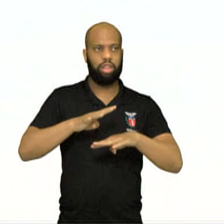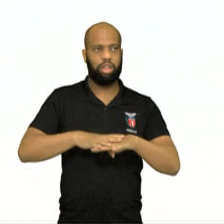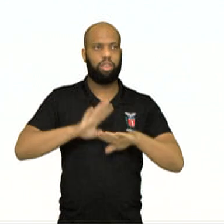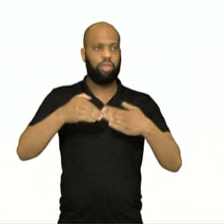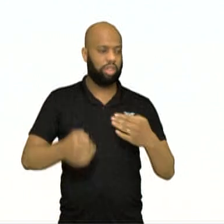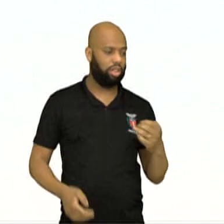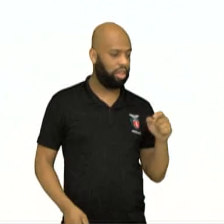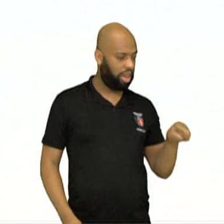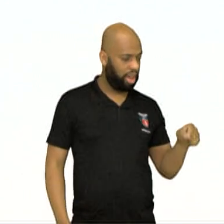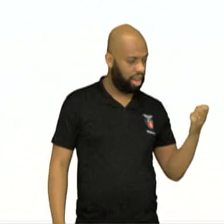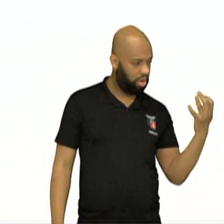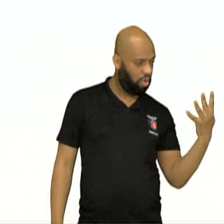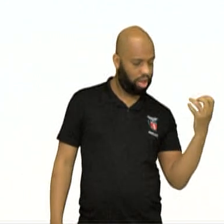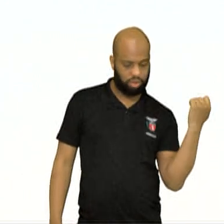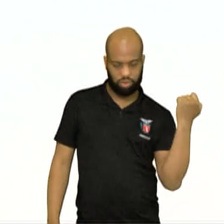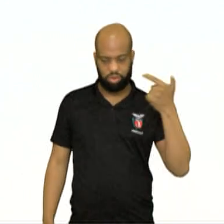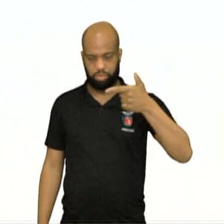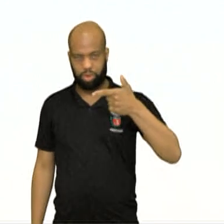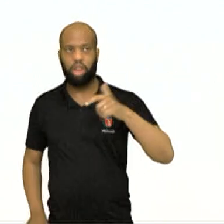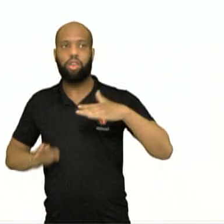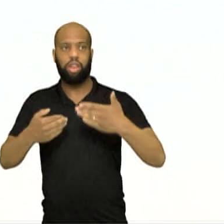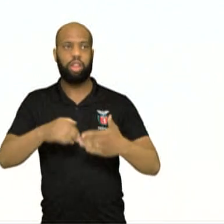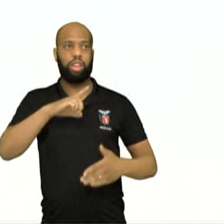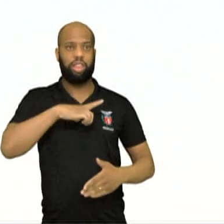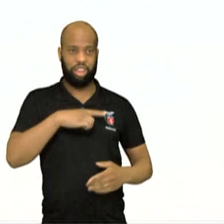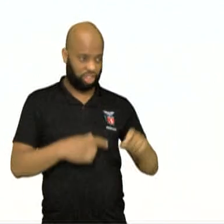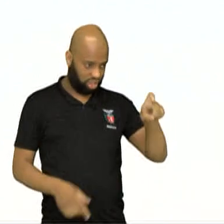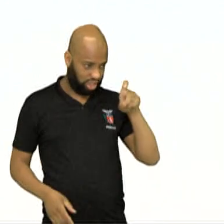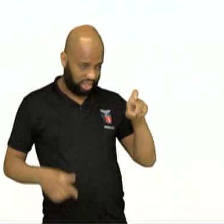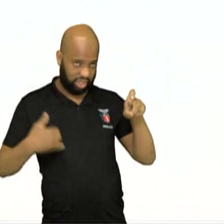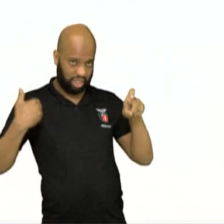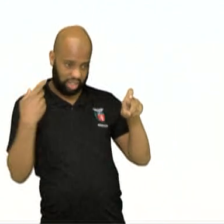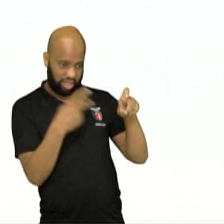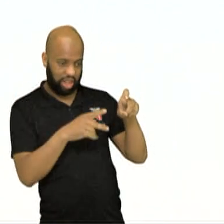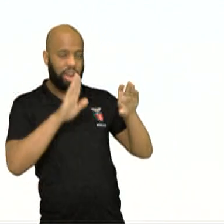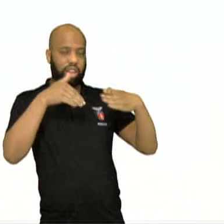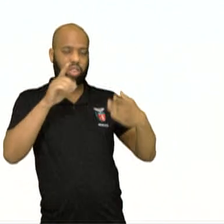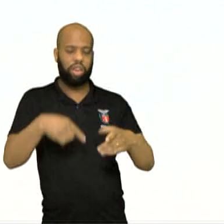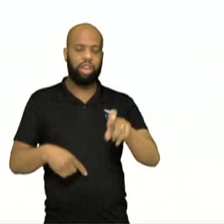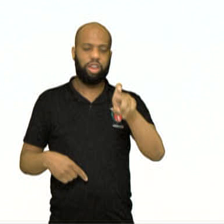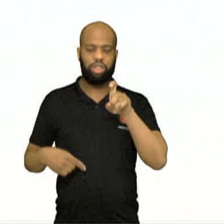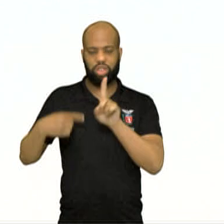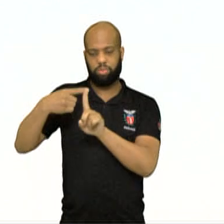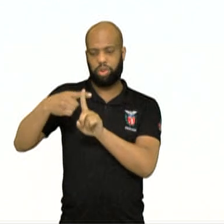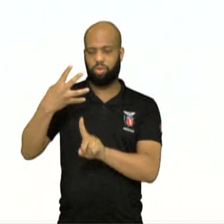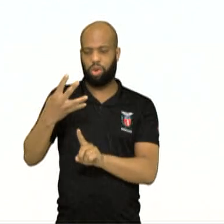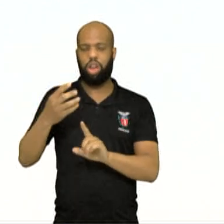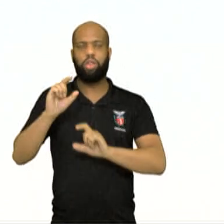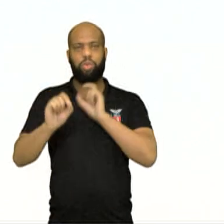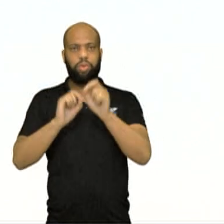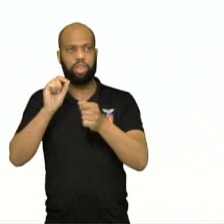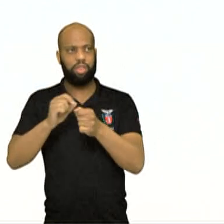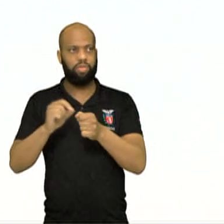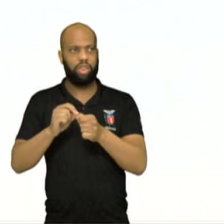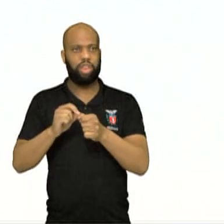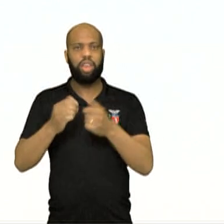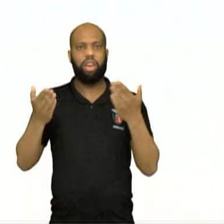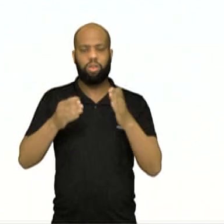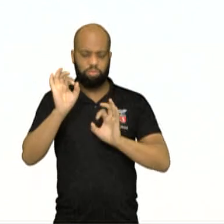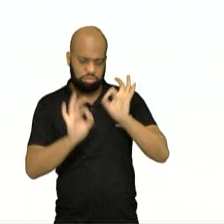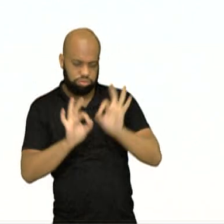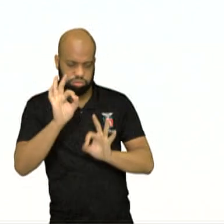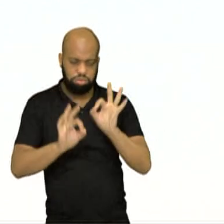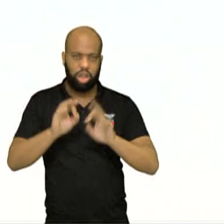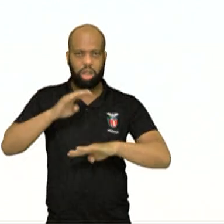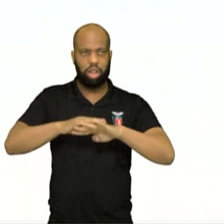anos a mais, se Lúcia tem x, vai ter x mais 4. Ok? Então, traduzimos o problema inteirinho. Agora, a gente